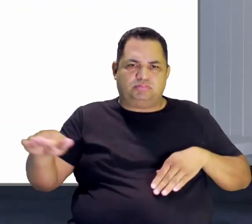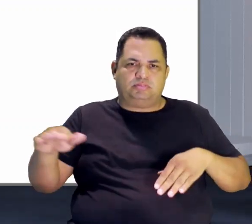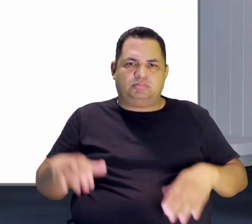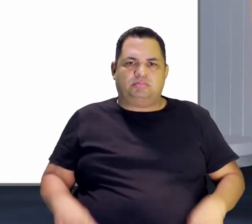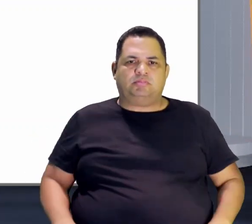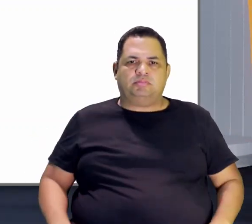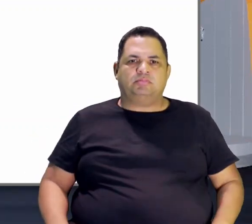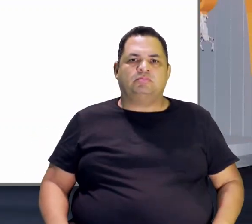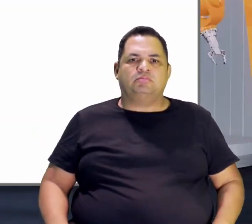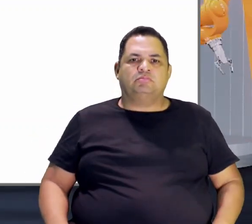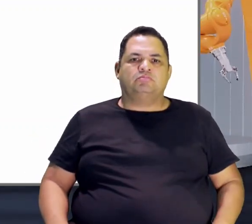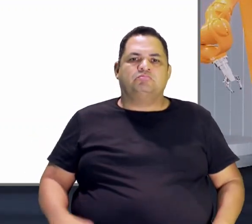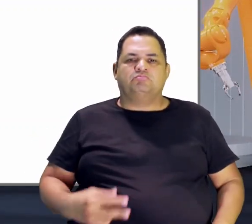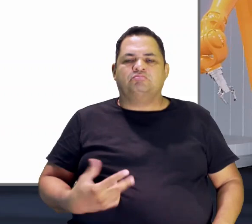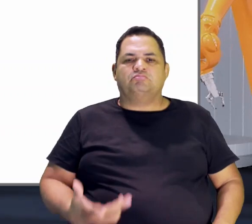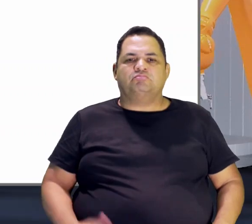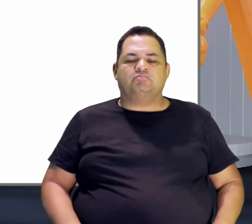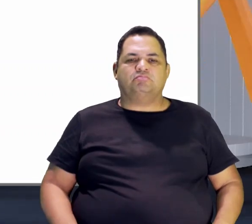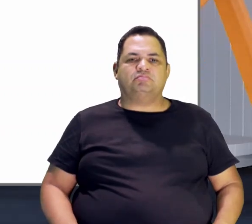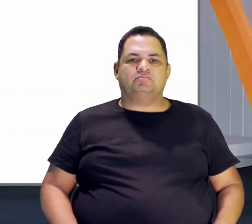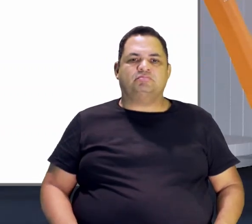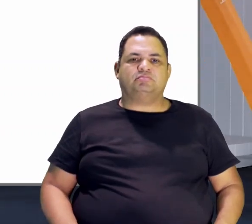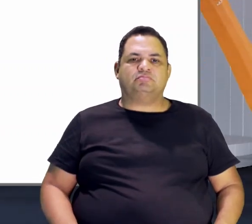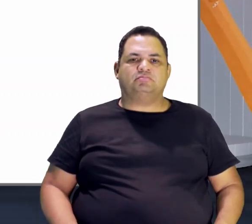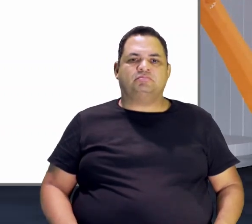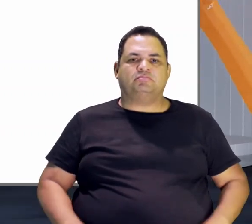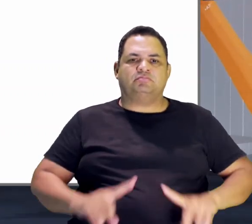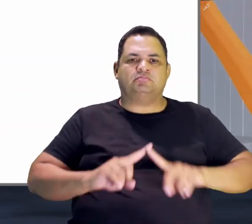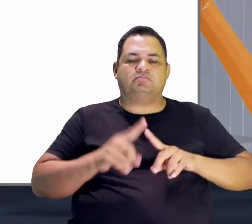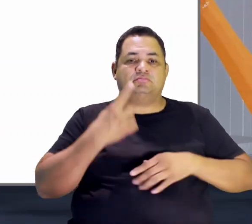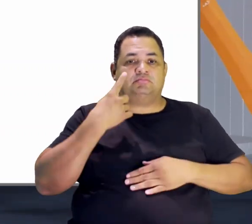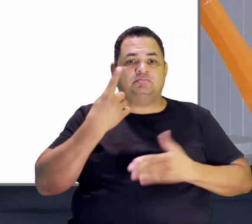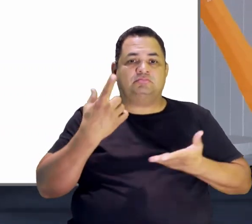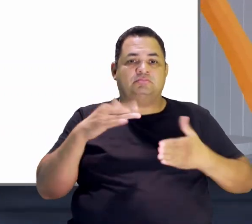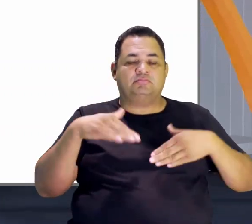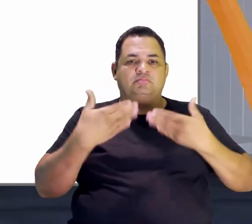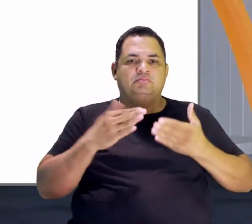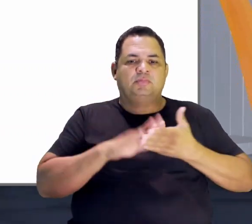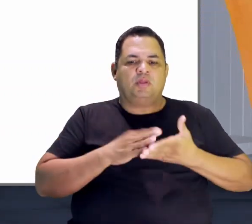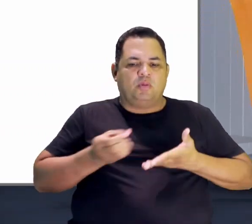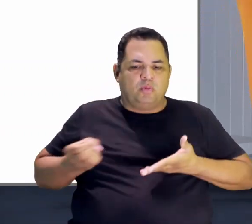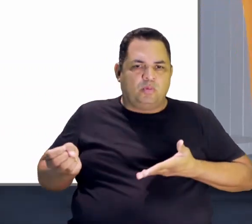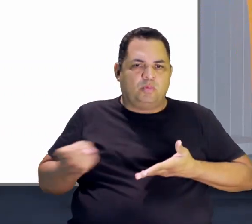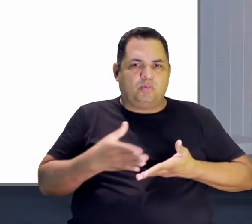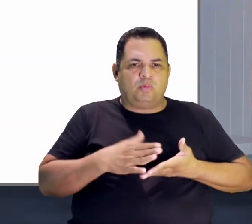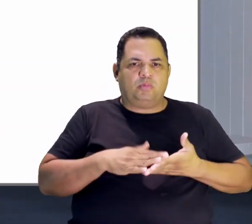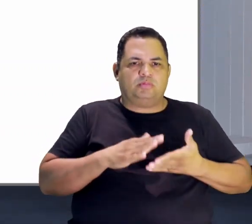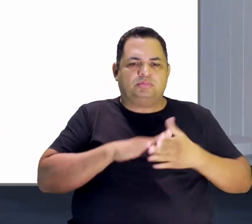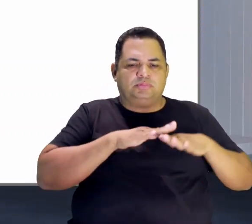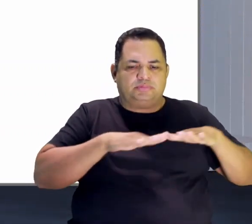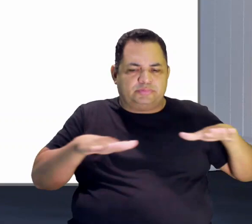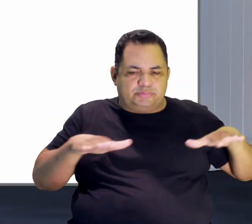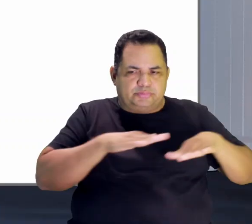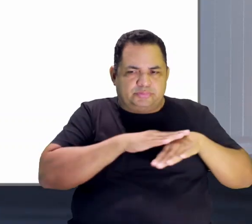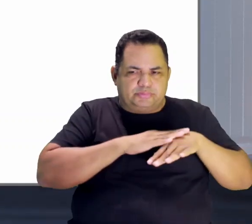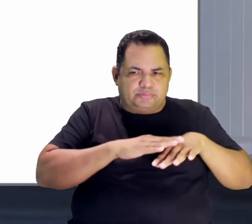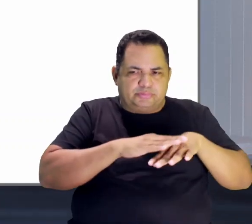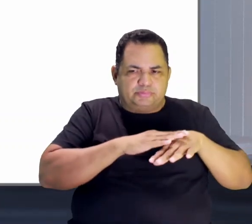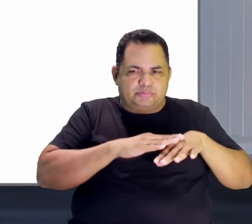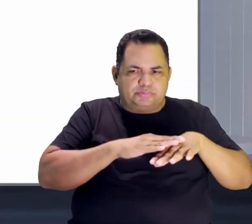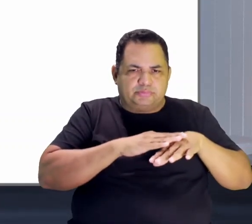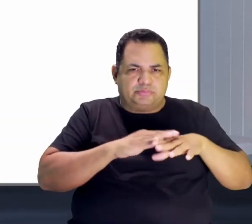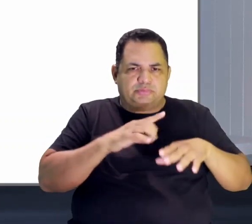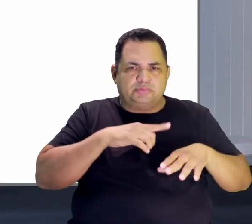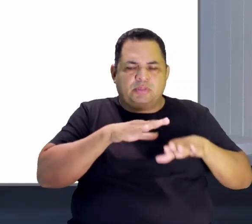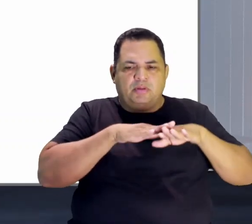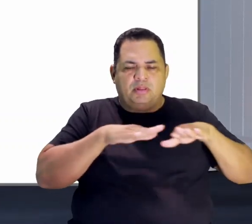Só que não podia fazer quilômetro de gelo seco, né? Claro. Mas ele viu o seguinte: quando você lançava um corpo cada vez mais liso, então você tinha uma